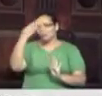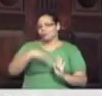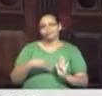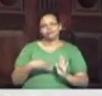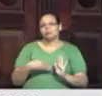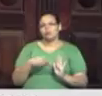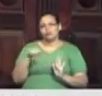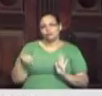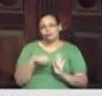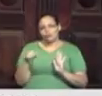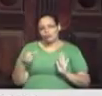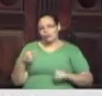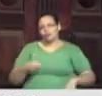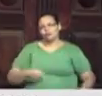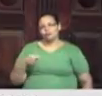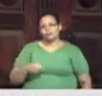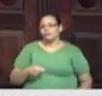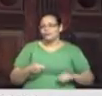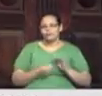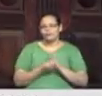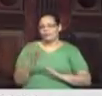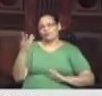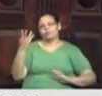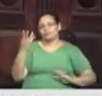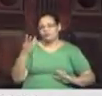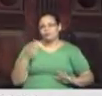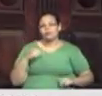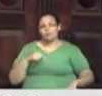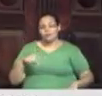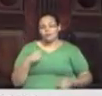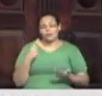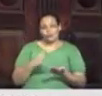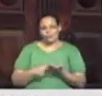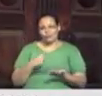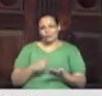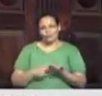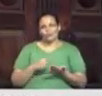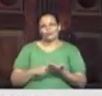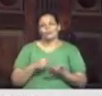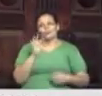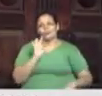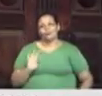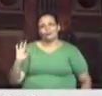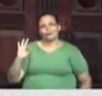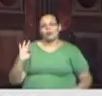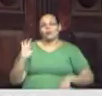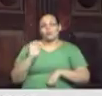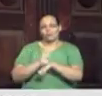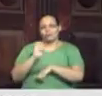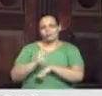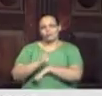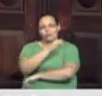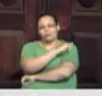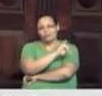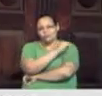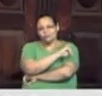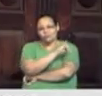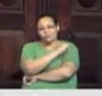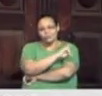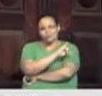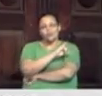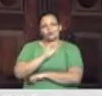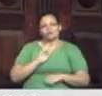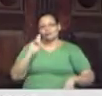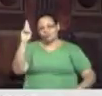isso. Nós cobramos aqui diversas vezes. Esse acordo com a União Federal, o Estado do Rio de Janeiro, o Poder Executivo,